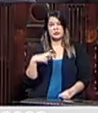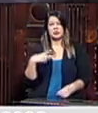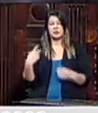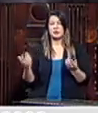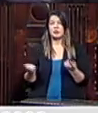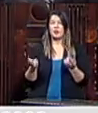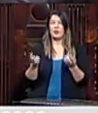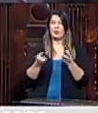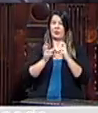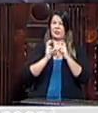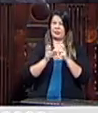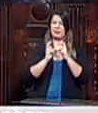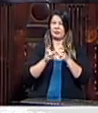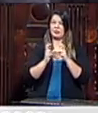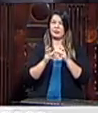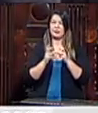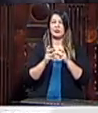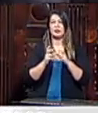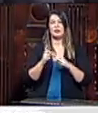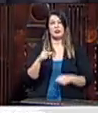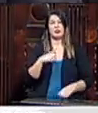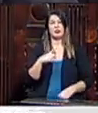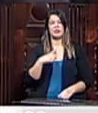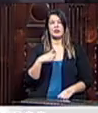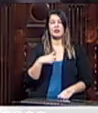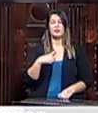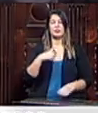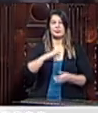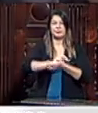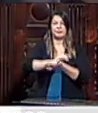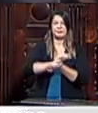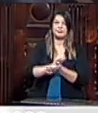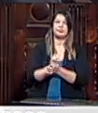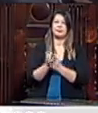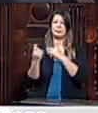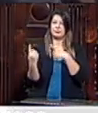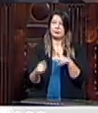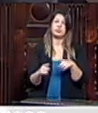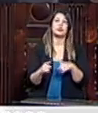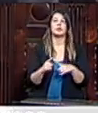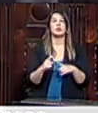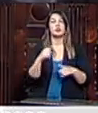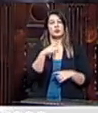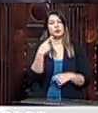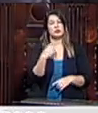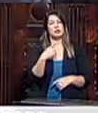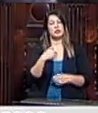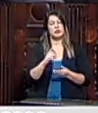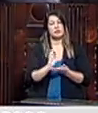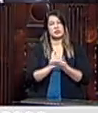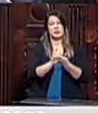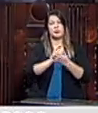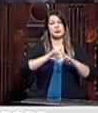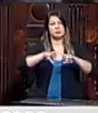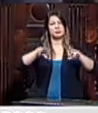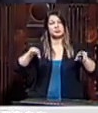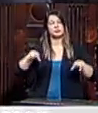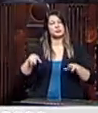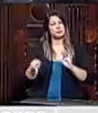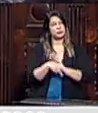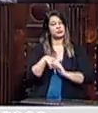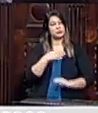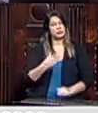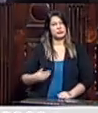a rede ferroviária federal foi completamente esquartejada e destruída, um investimento público grande. A emenda número